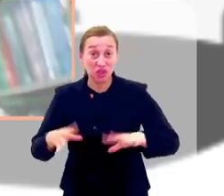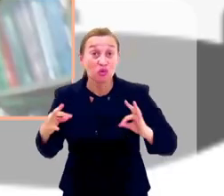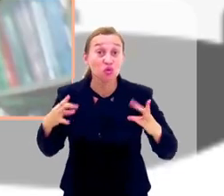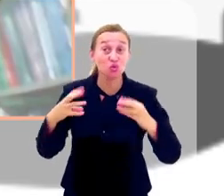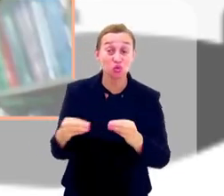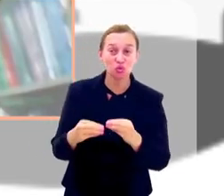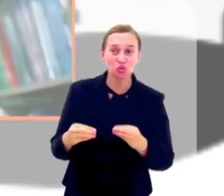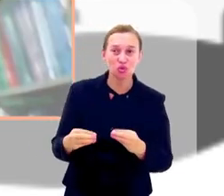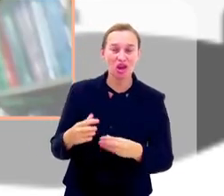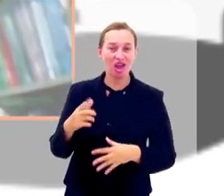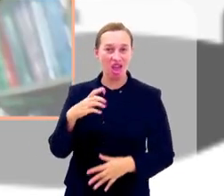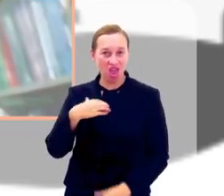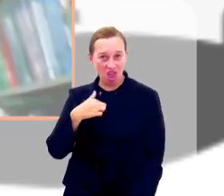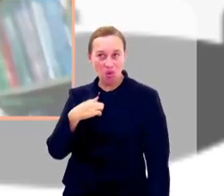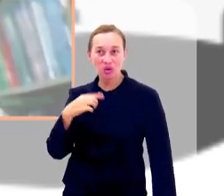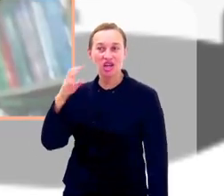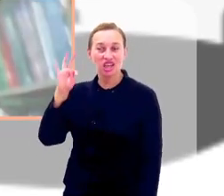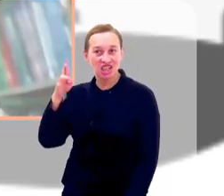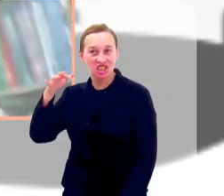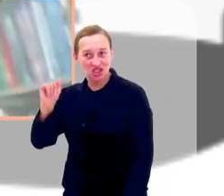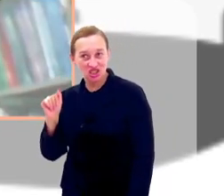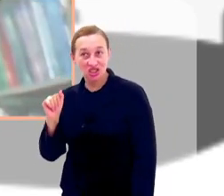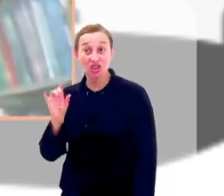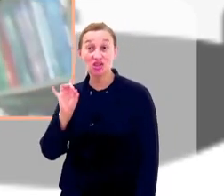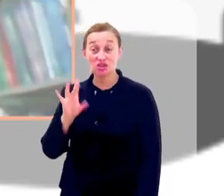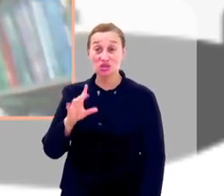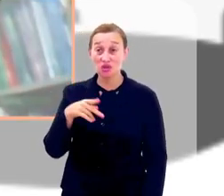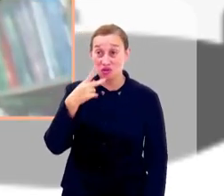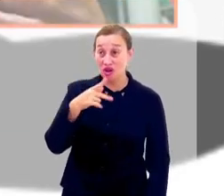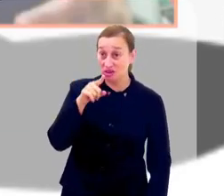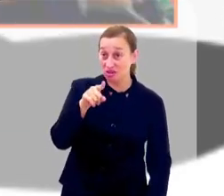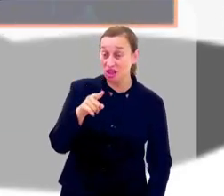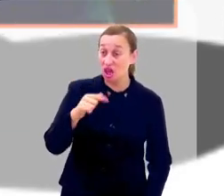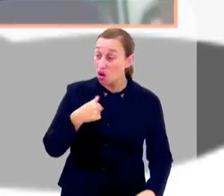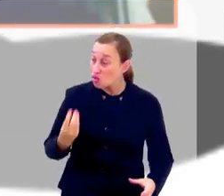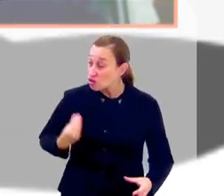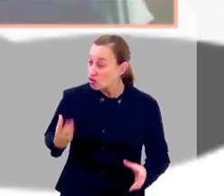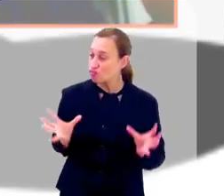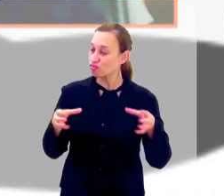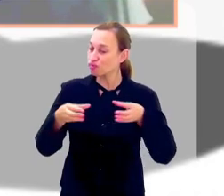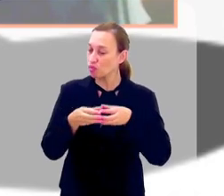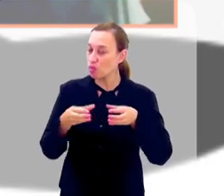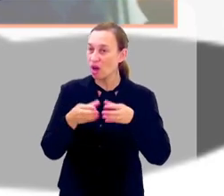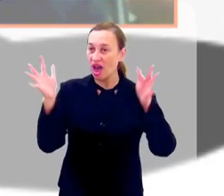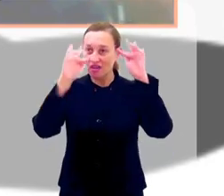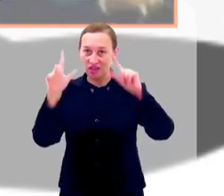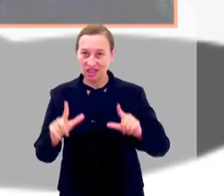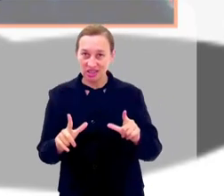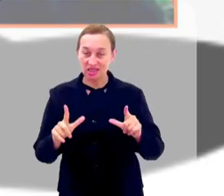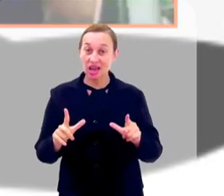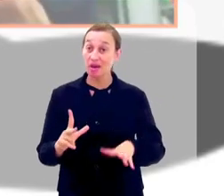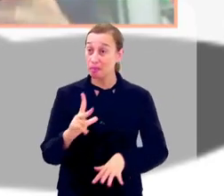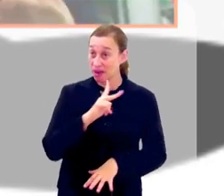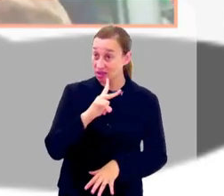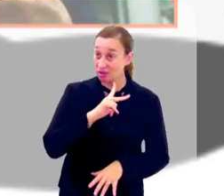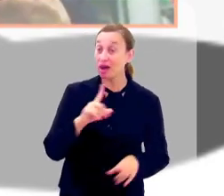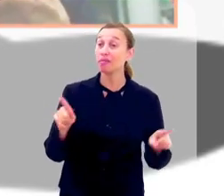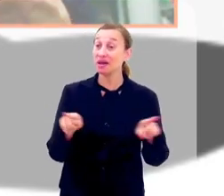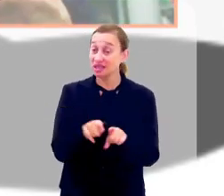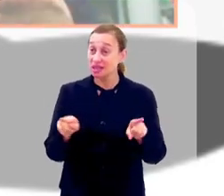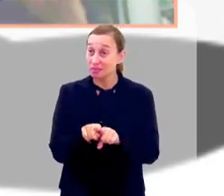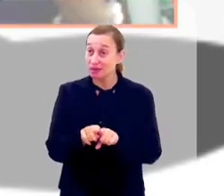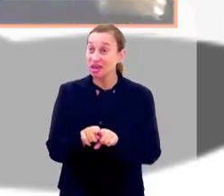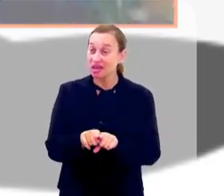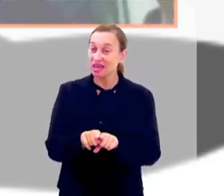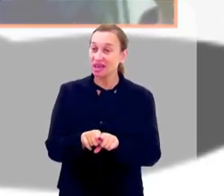no final da história, eu, Cristina, só me distingo de você porque eu vivo no coletivo. Então, a felicidade, ela é